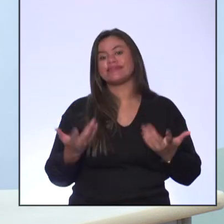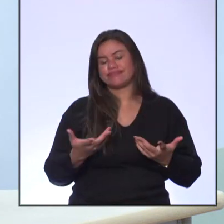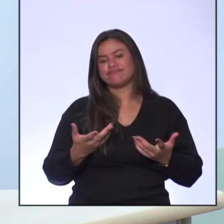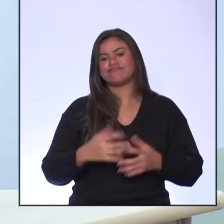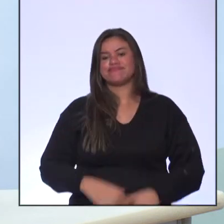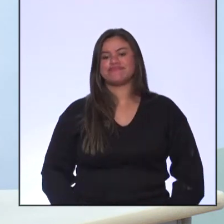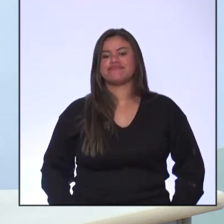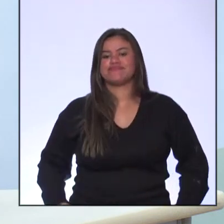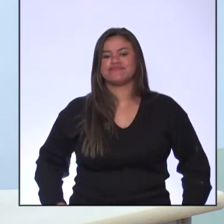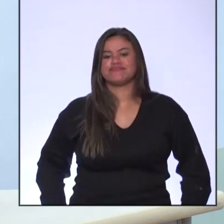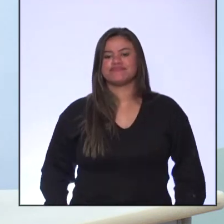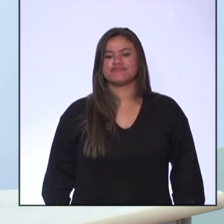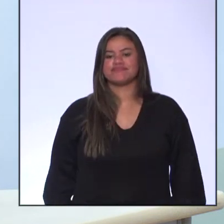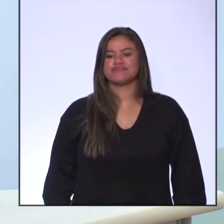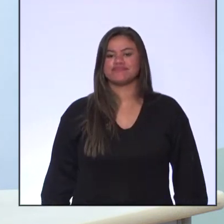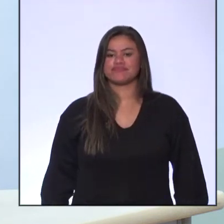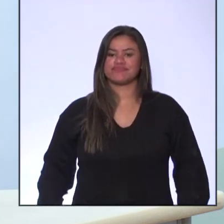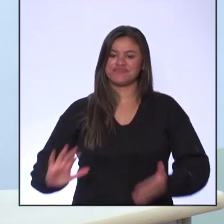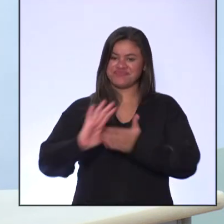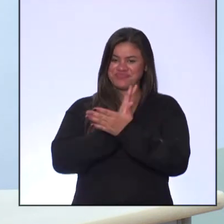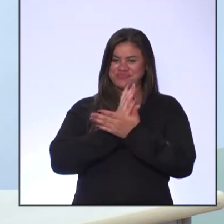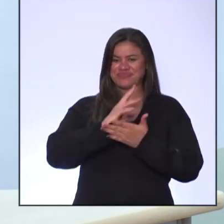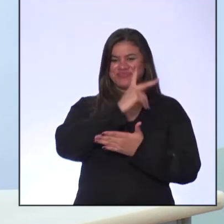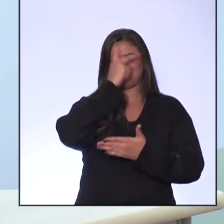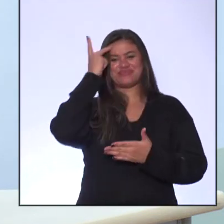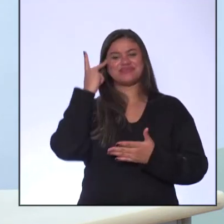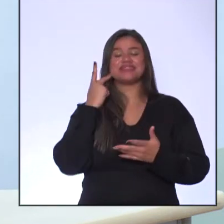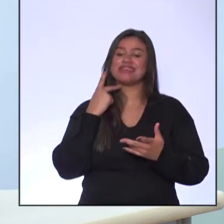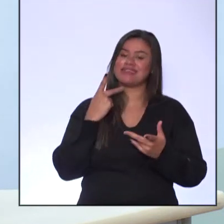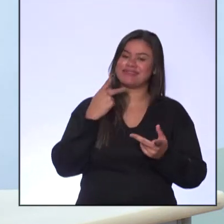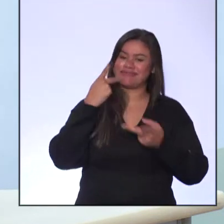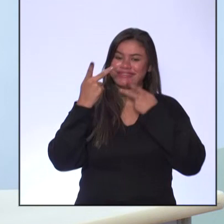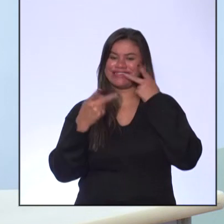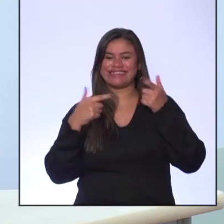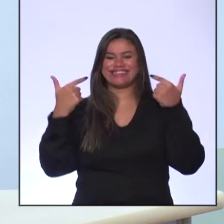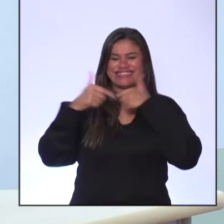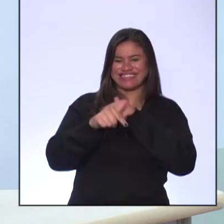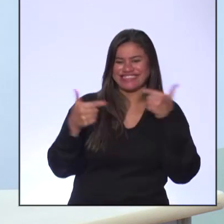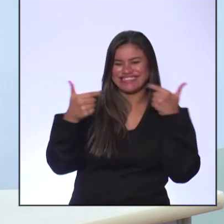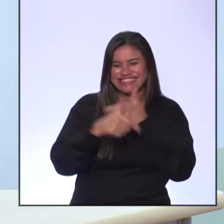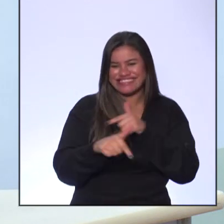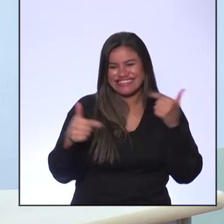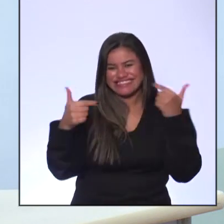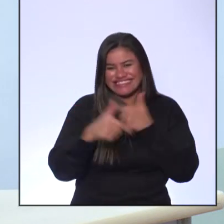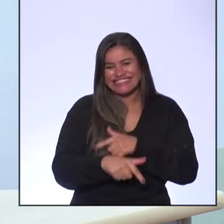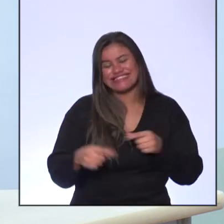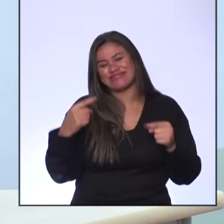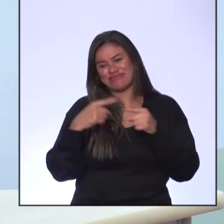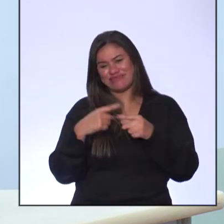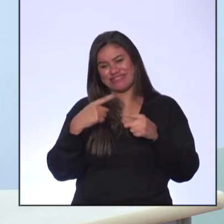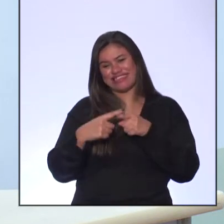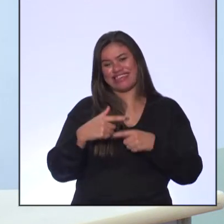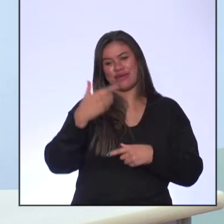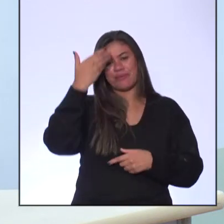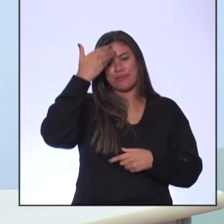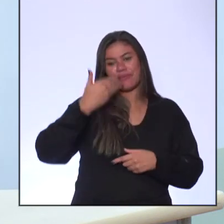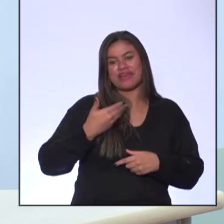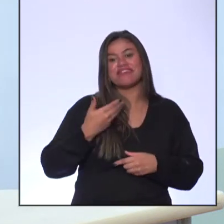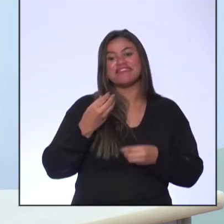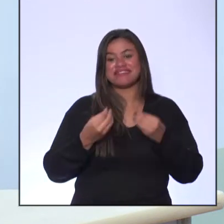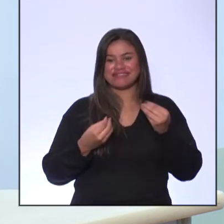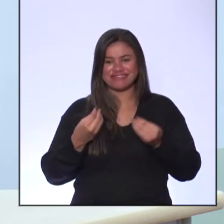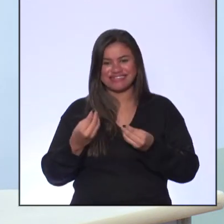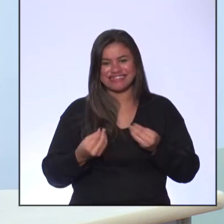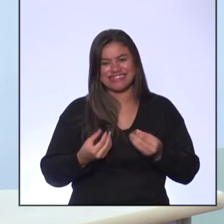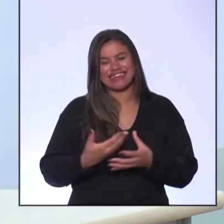Algumas pessoas comentaram aqui, deram risada, né, do próprio perfil, né? Então talvez a gente ainda